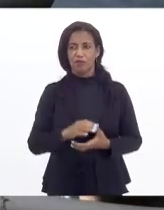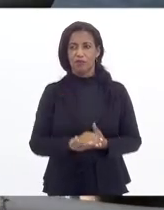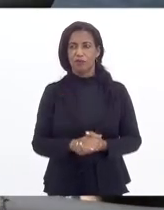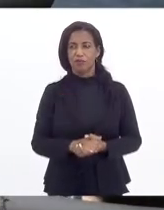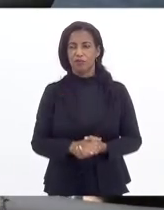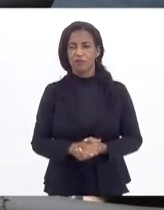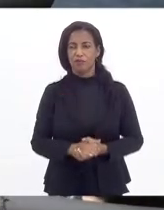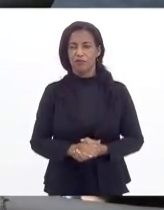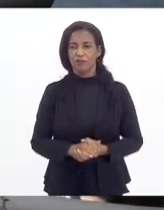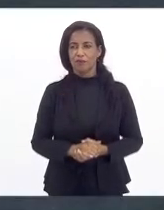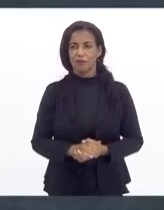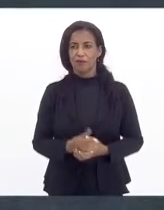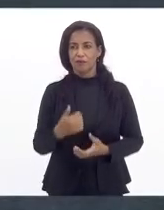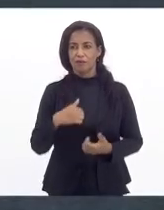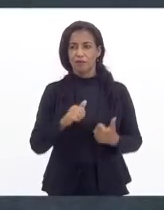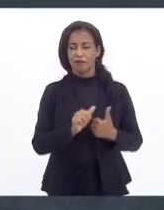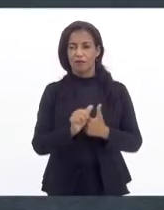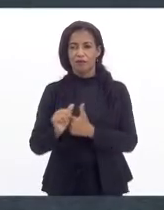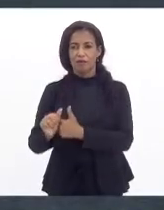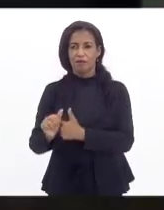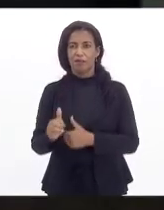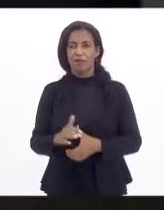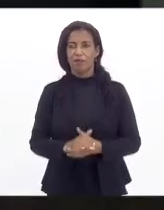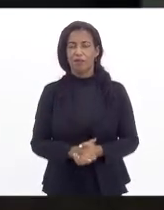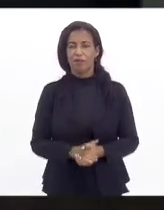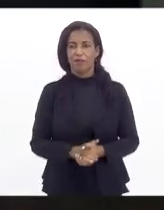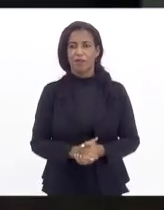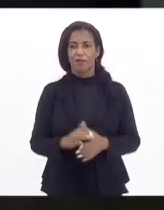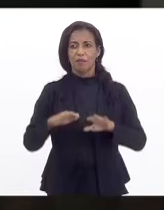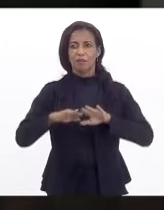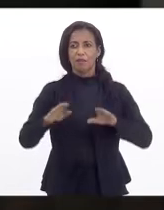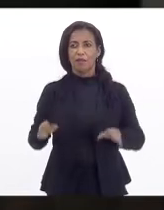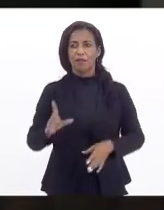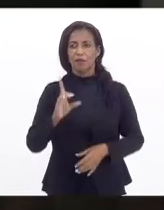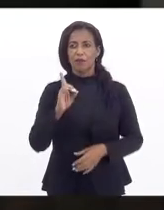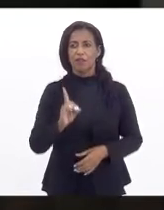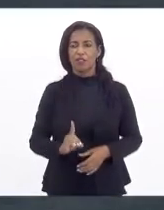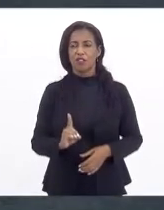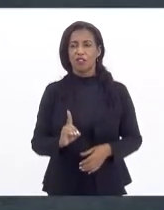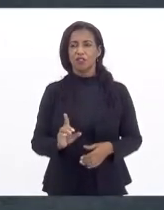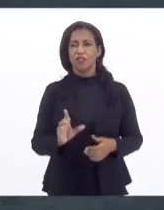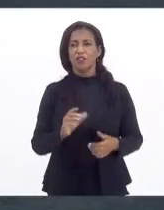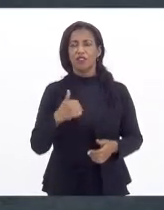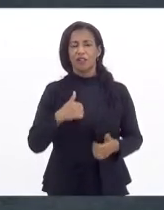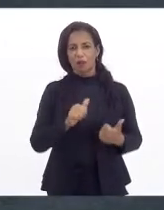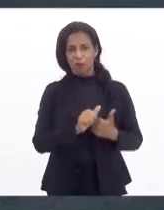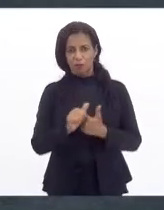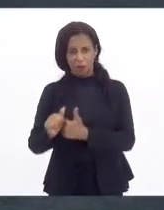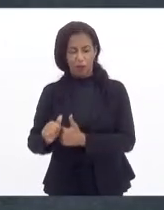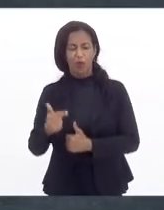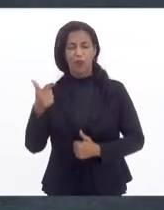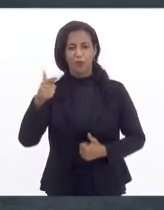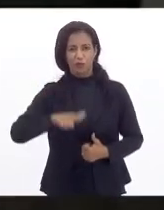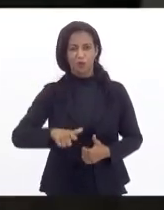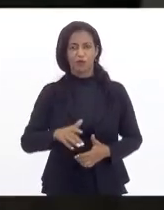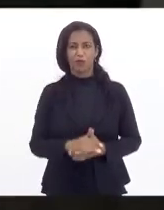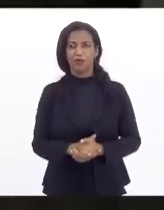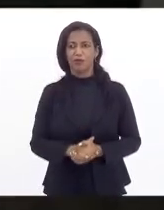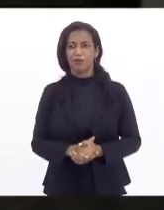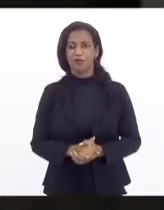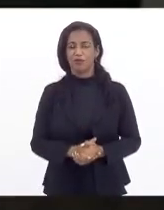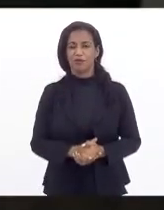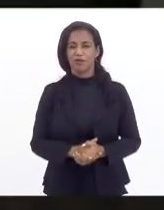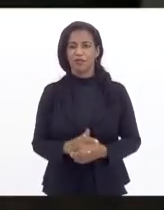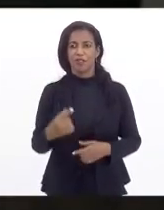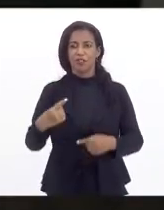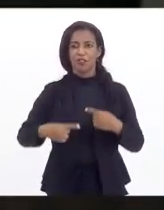Me acompanho mais uma vez, senhor presidente. Pela mesa diretora, deputado Chico Machado. Me acompanhe de novo, senhor presidente. Os pareceres emitidos